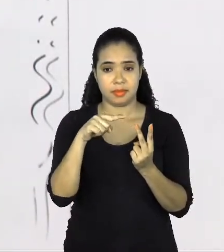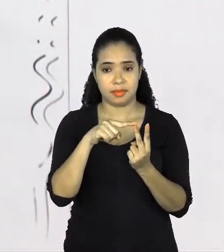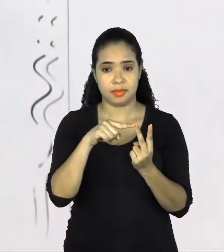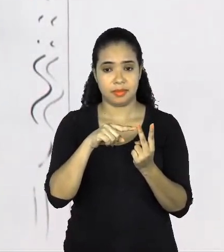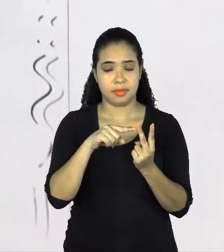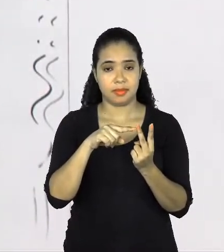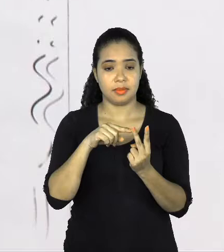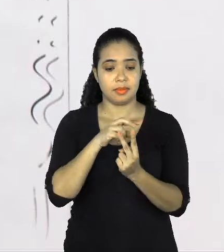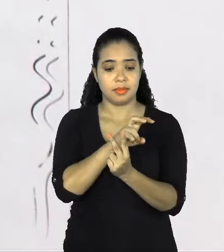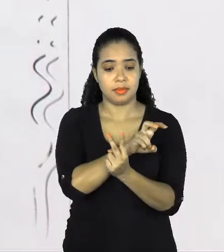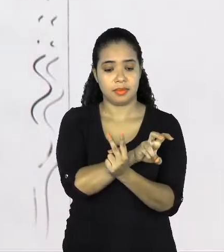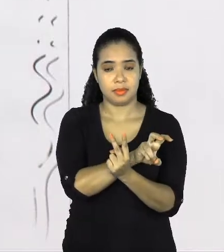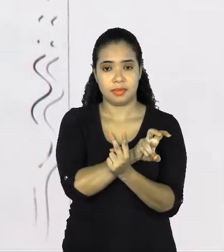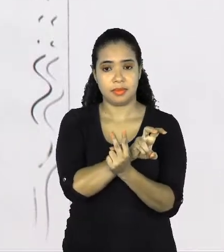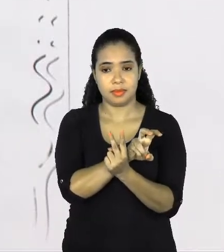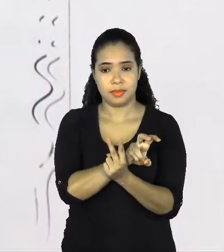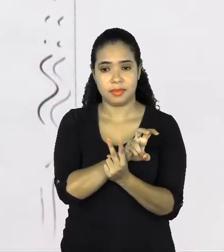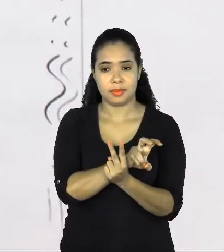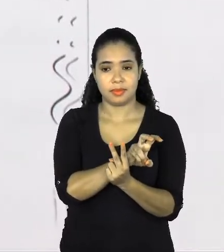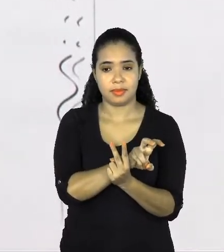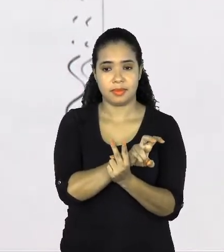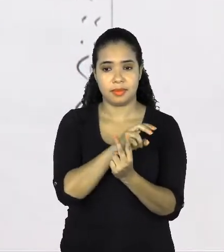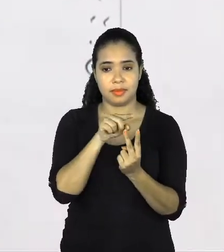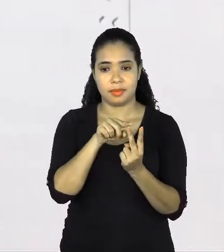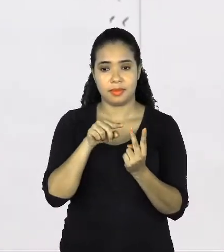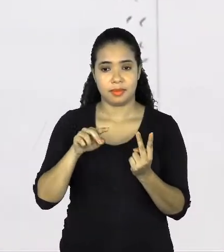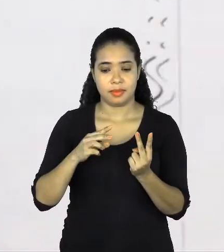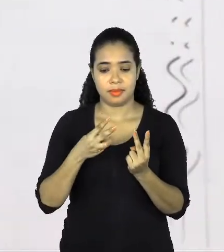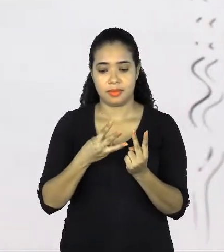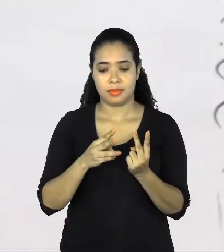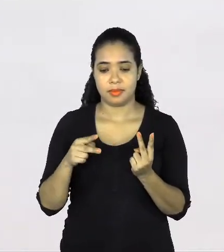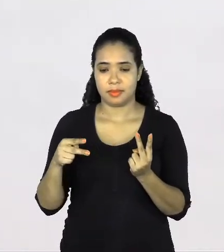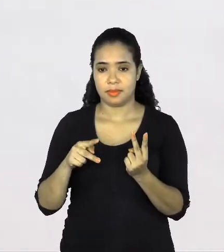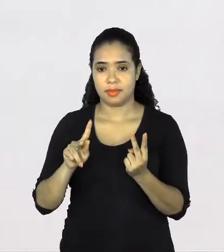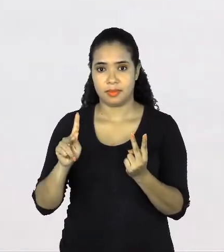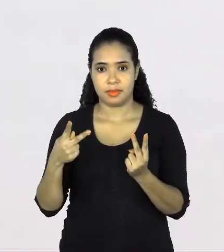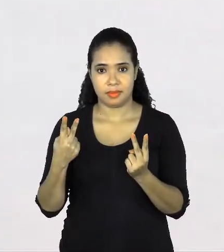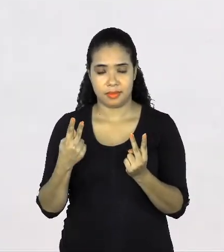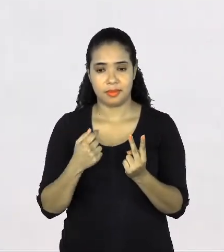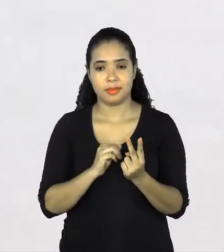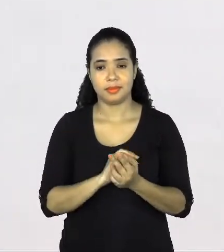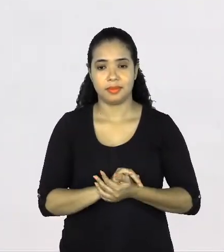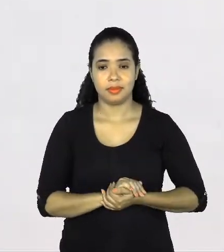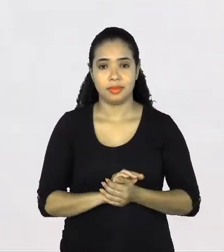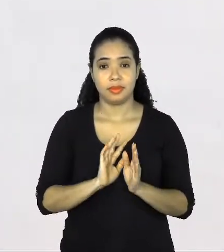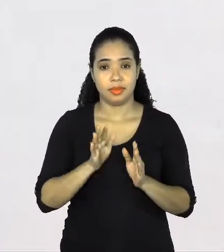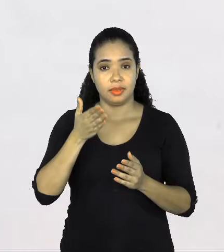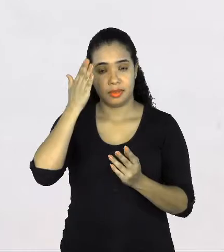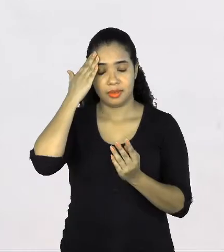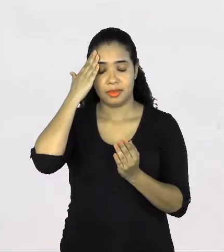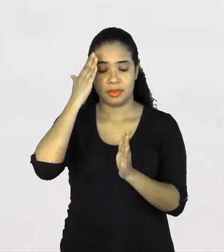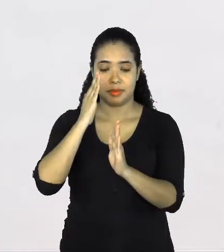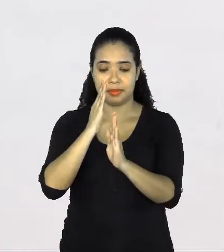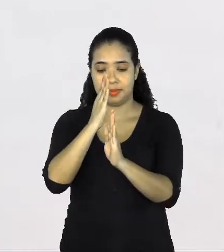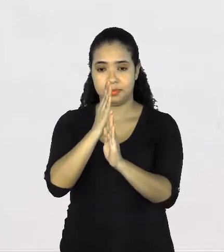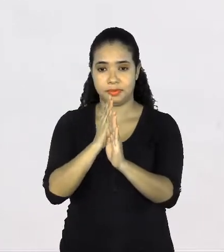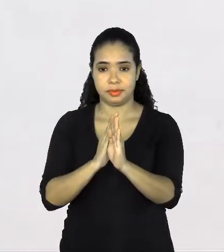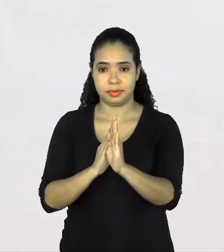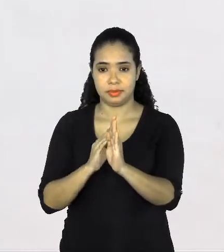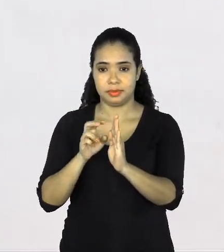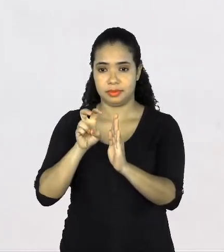essa é a altura desse meu triângulo. Então aqui eu já sei que vale 5 raiz de